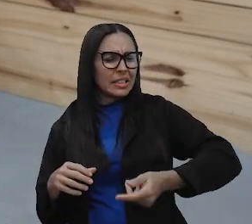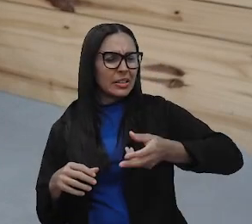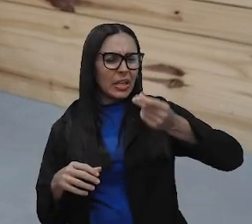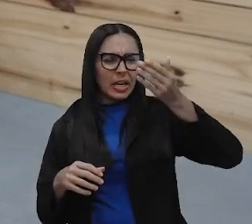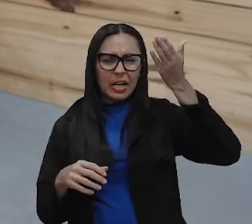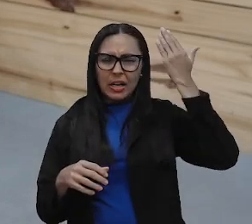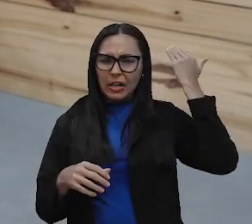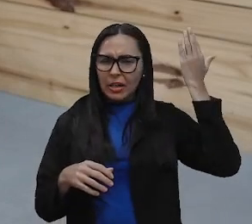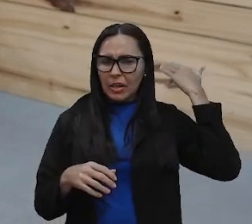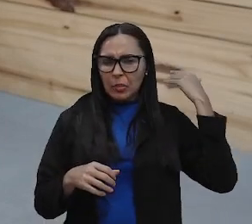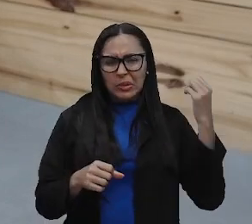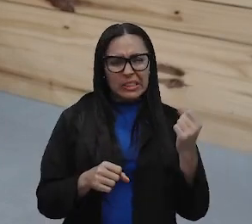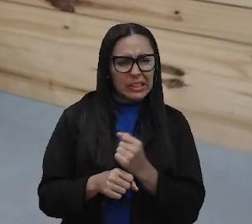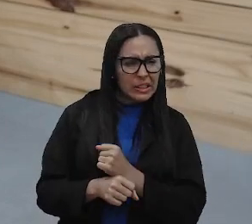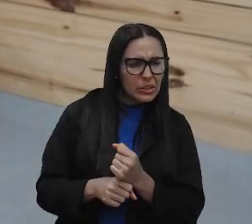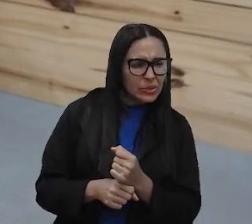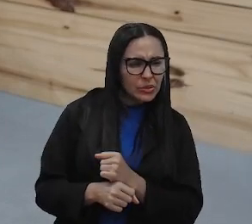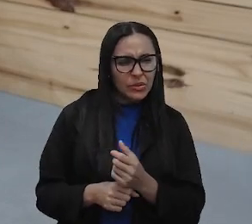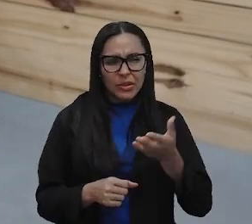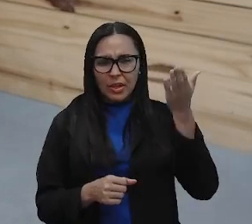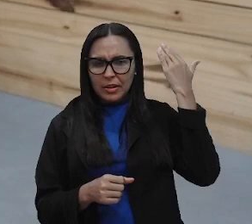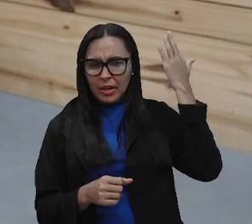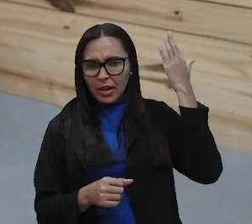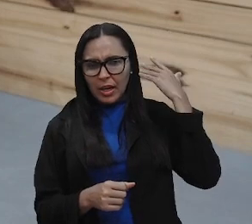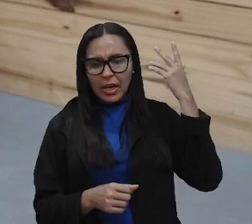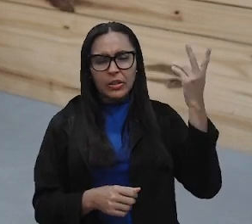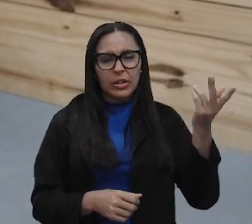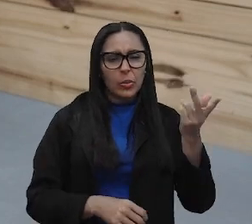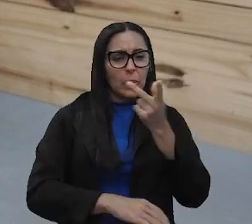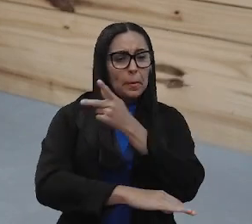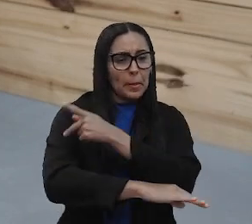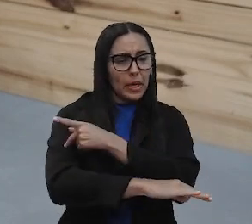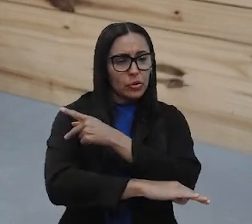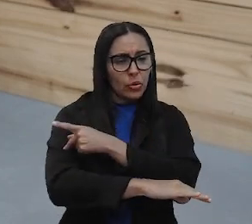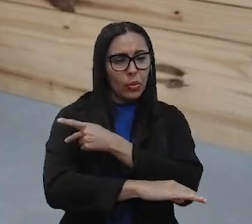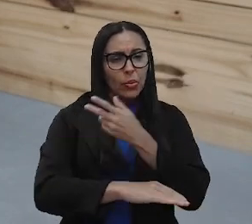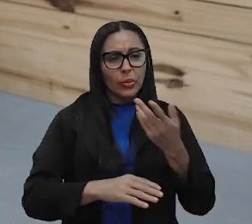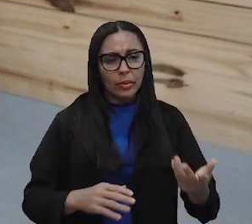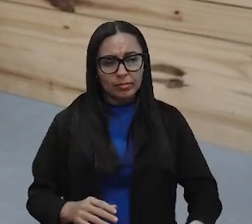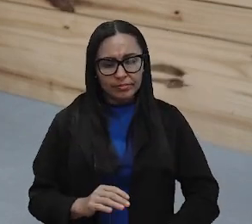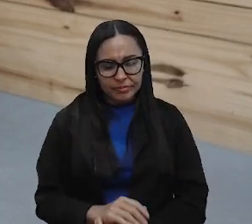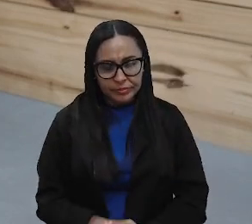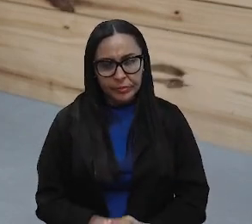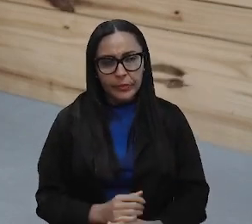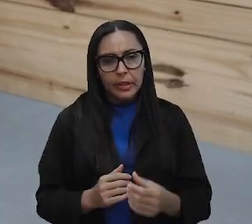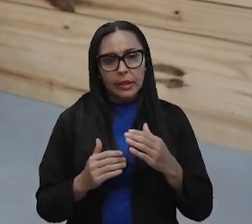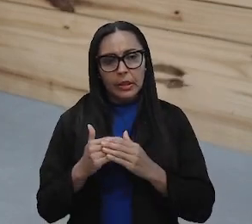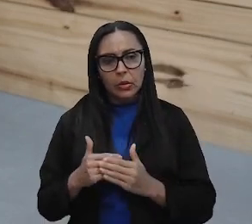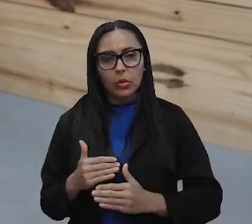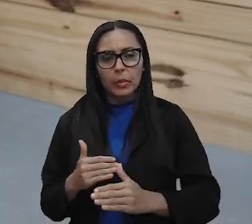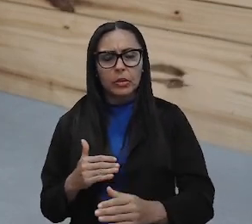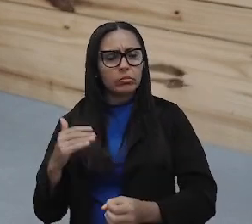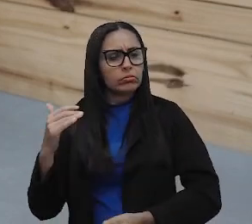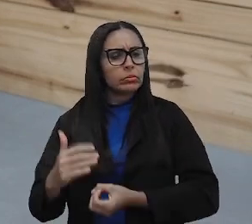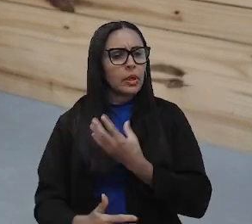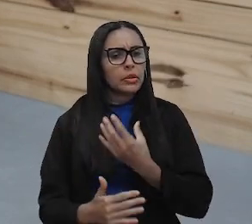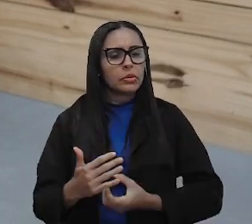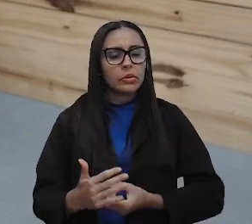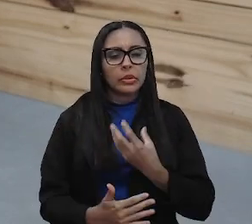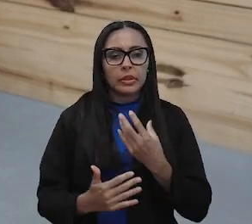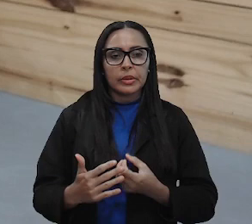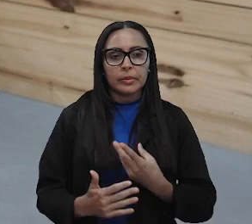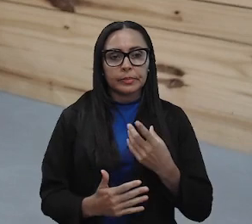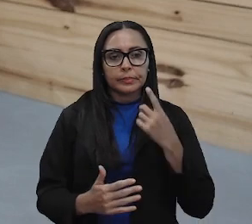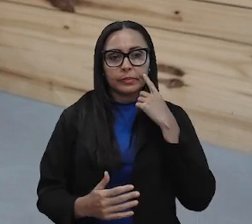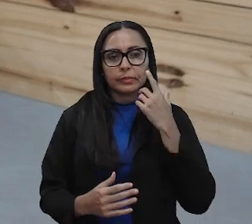na época da antiguidade, da pré-história, no homem primitivo, a ergonomia começou já a surgir, onde